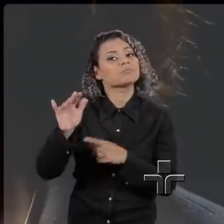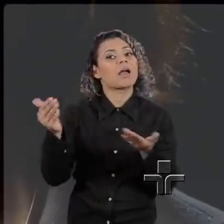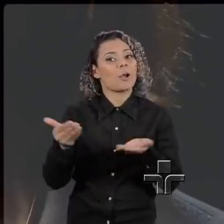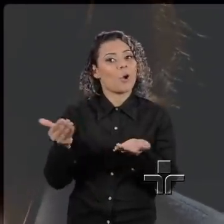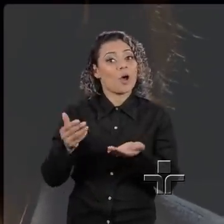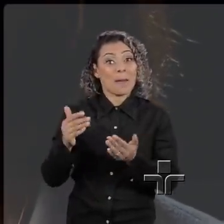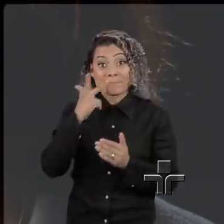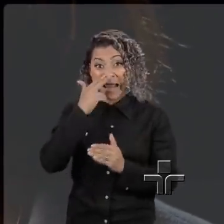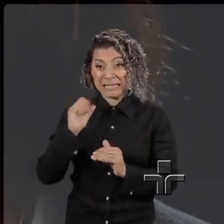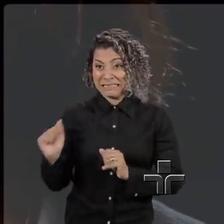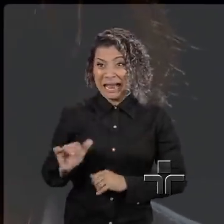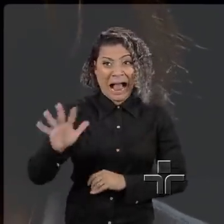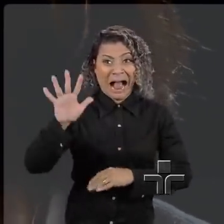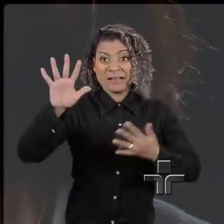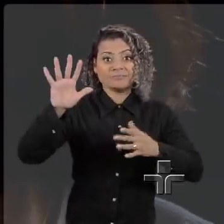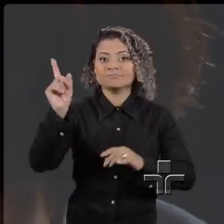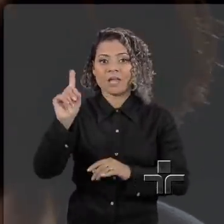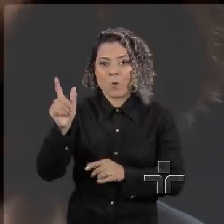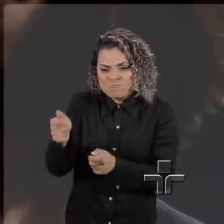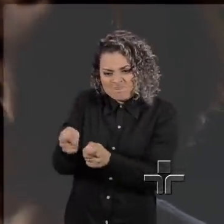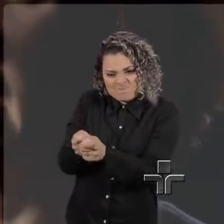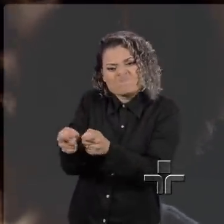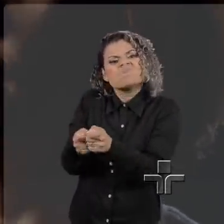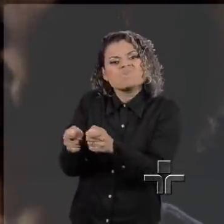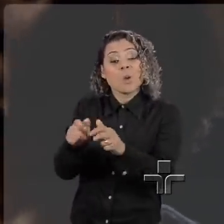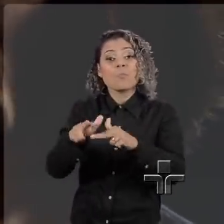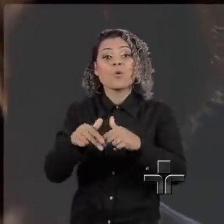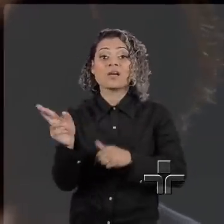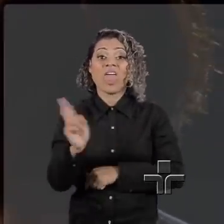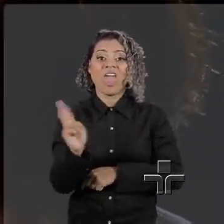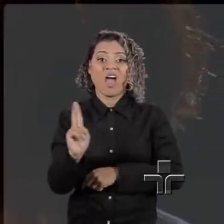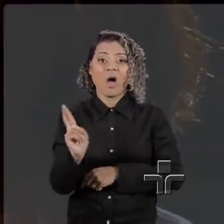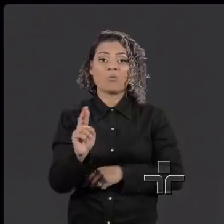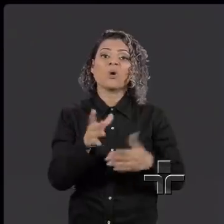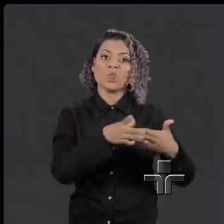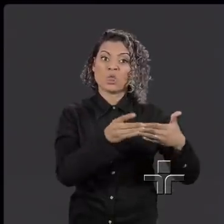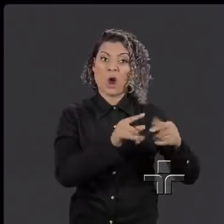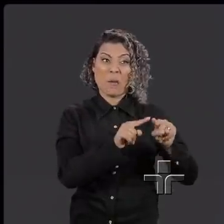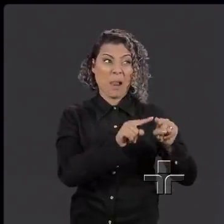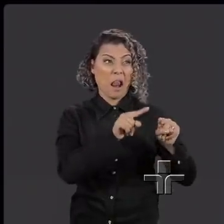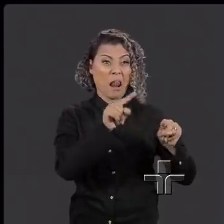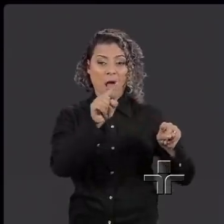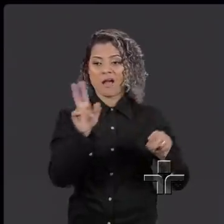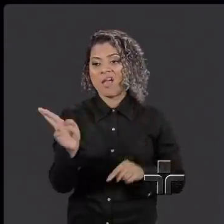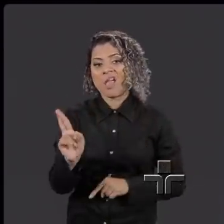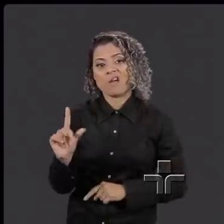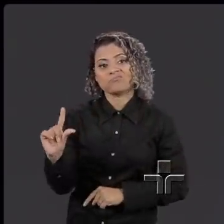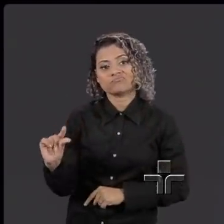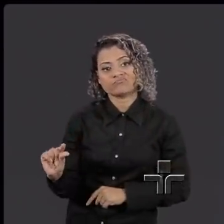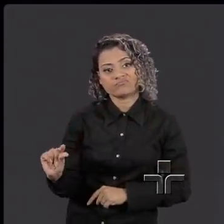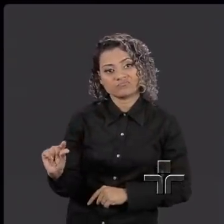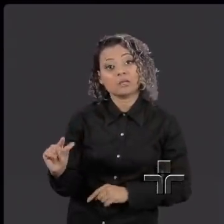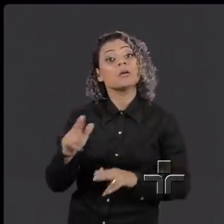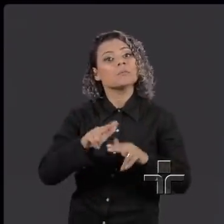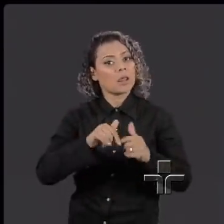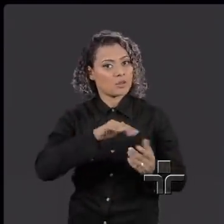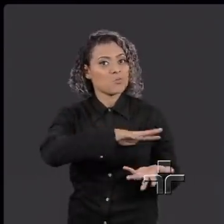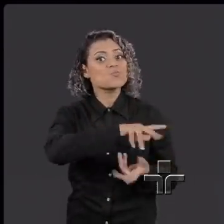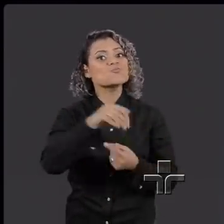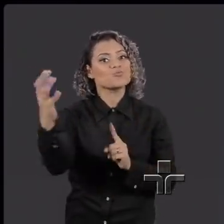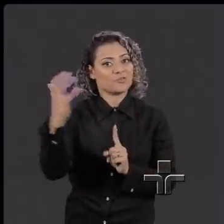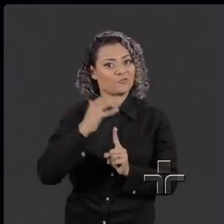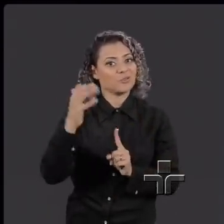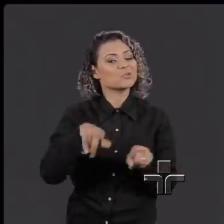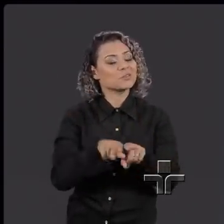um bocadinho por causa da desvalorização do real, provocada aí pela alta do dólar, que aconteceu no mundo todo e atingiu o Brasil